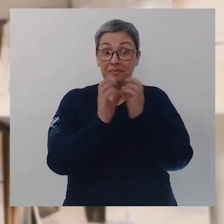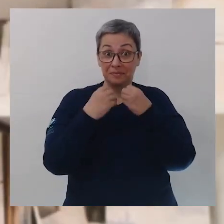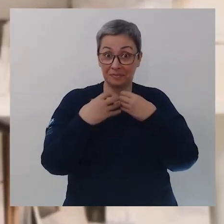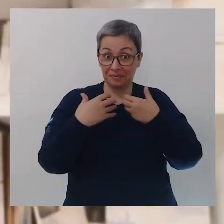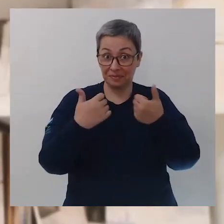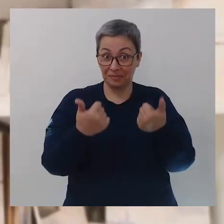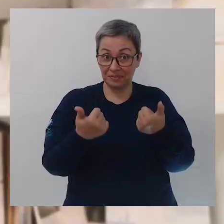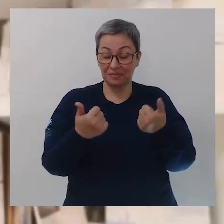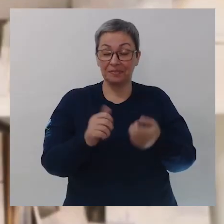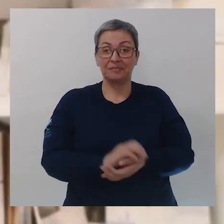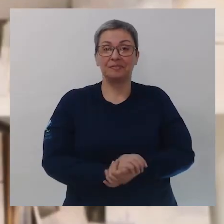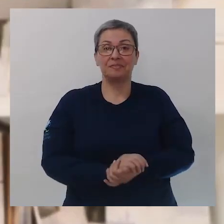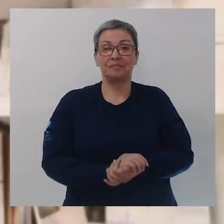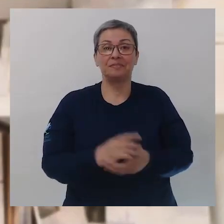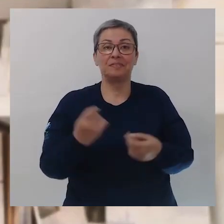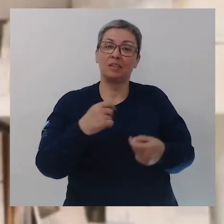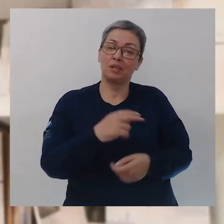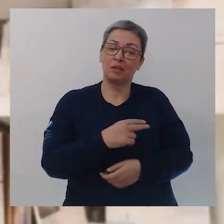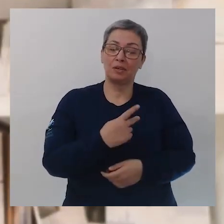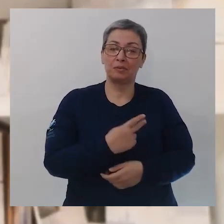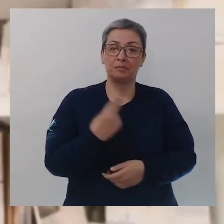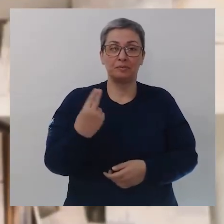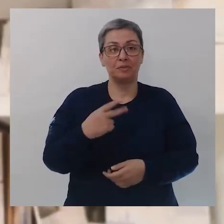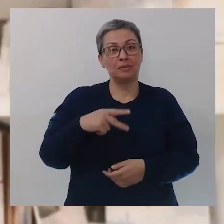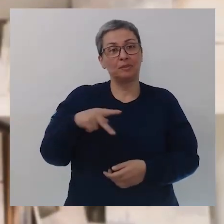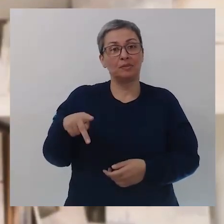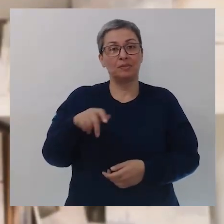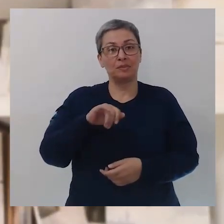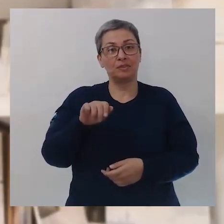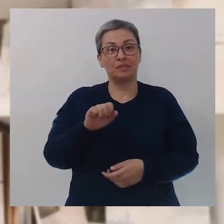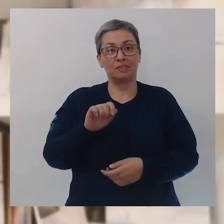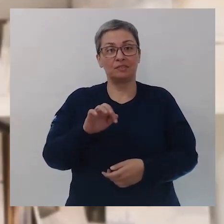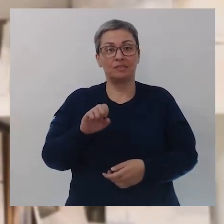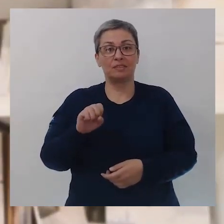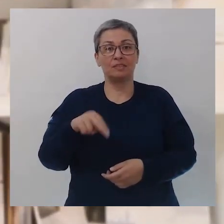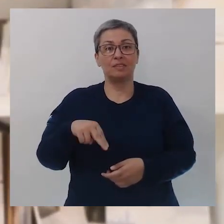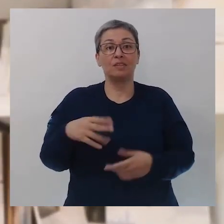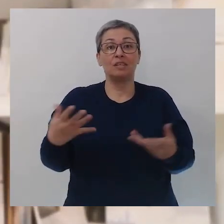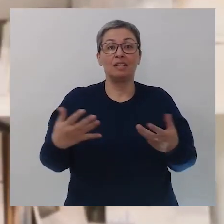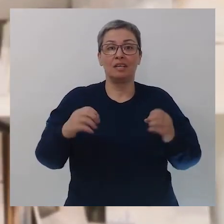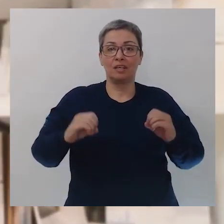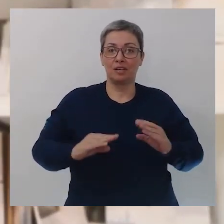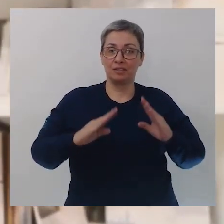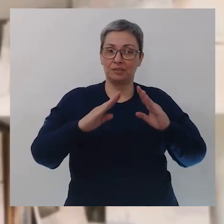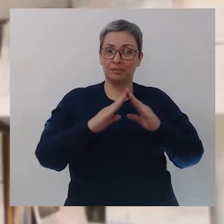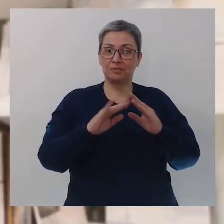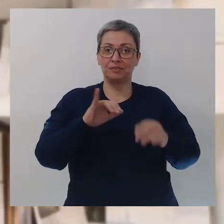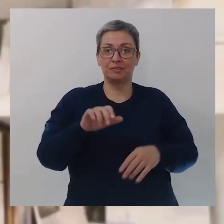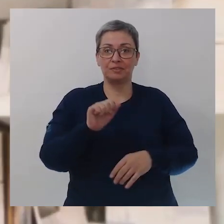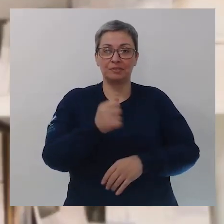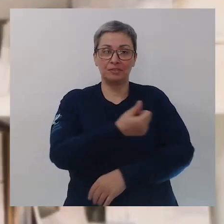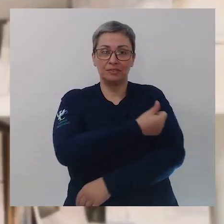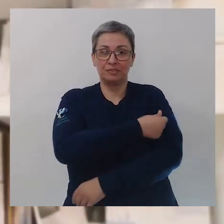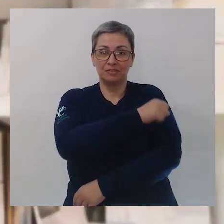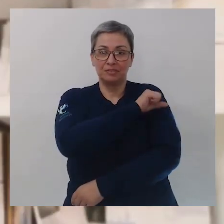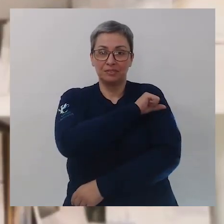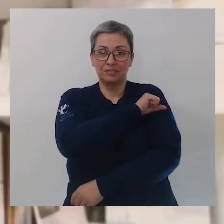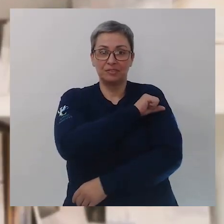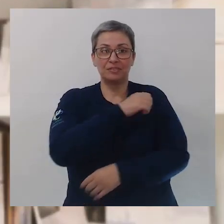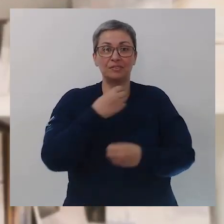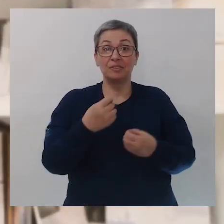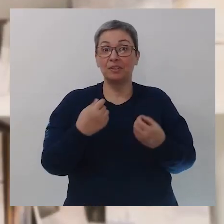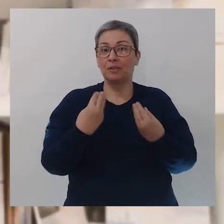Olá pessoal, tudo bem com vocês? Sou o professor Jefferson e este é o programa Saberes em Casa para EJA do